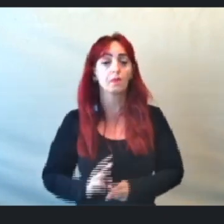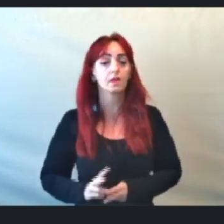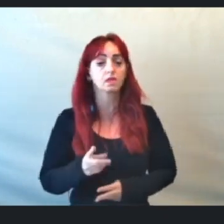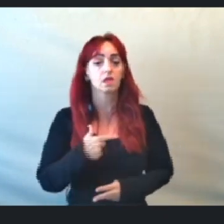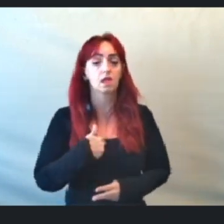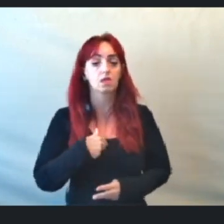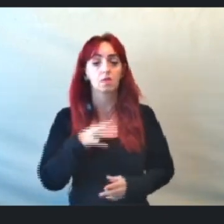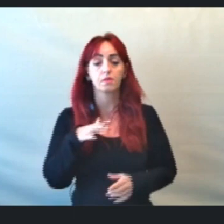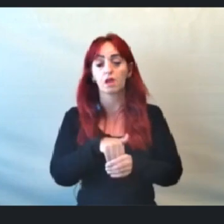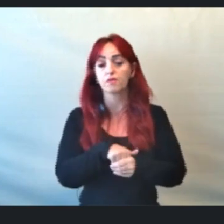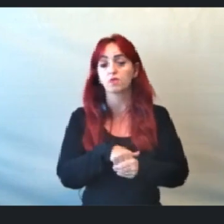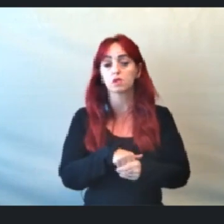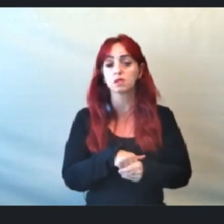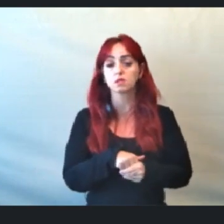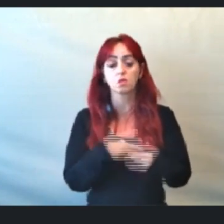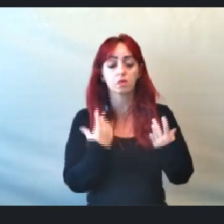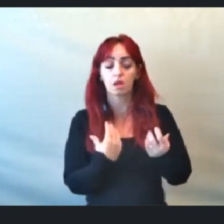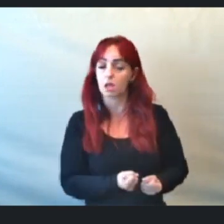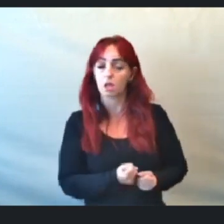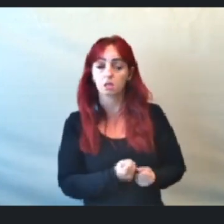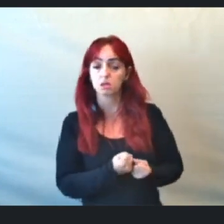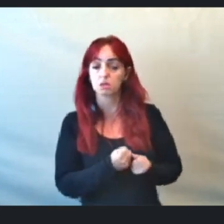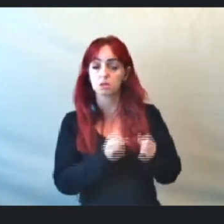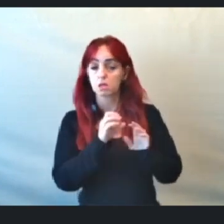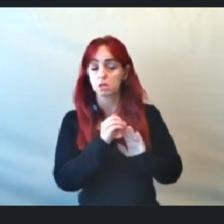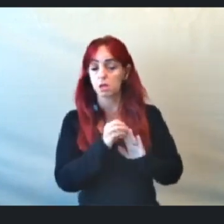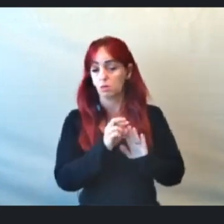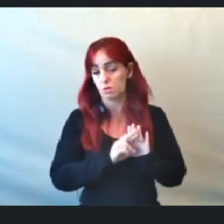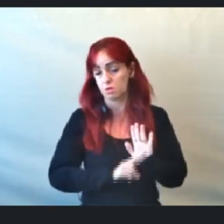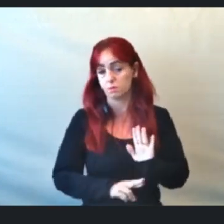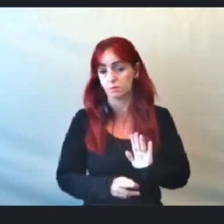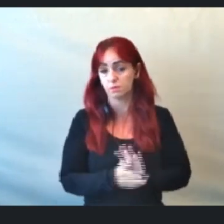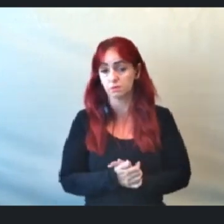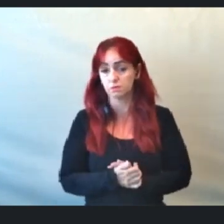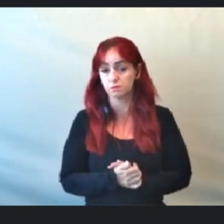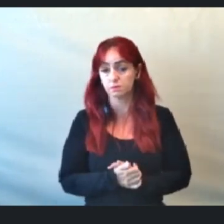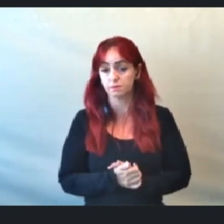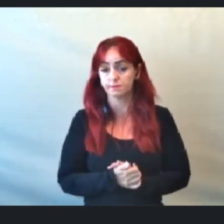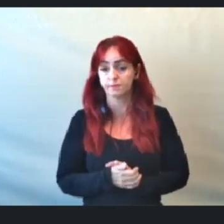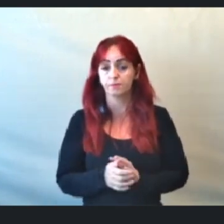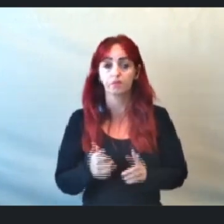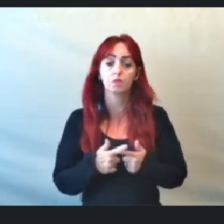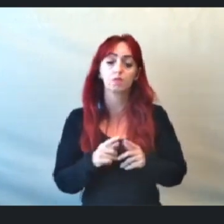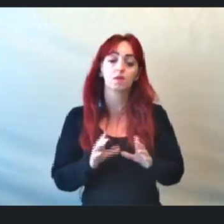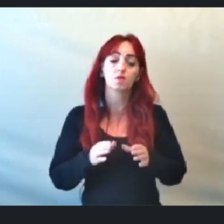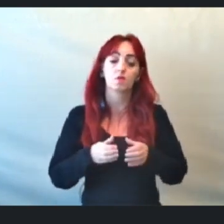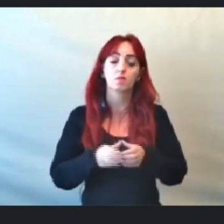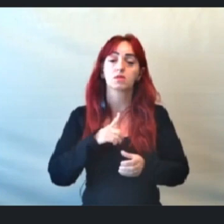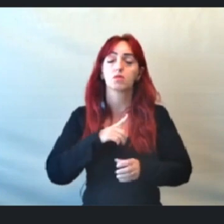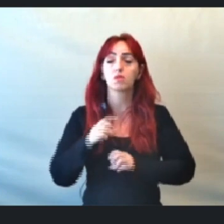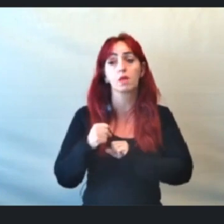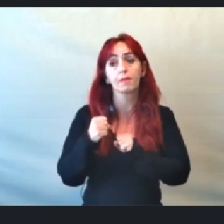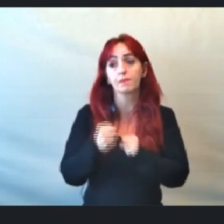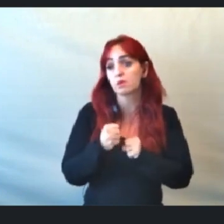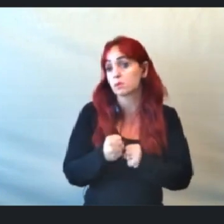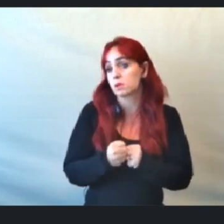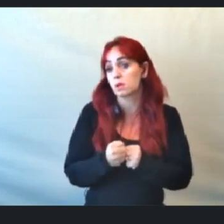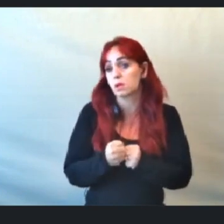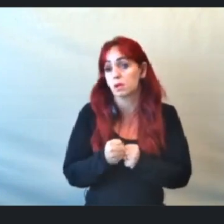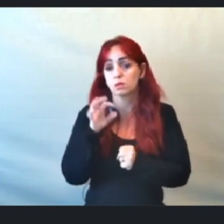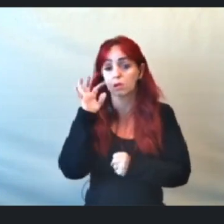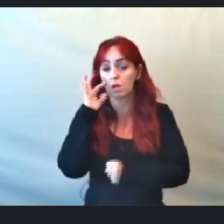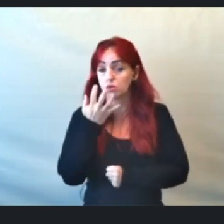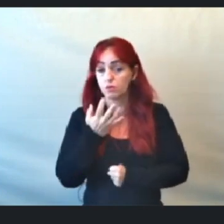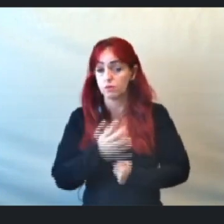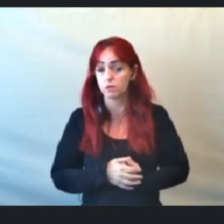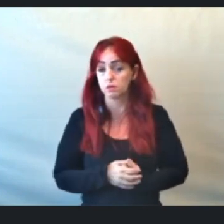do requerimento, porque a comissão ela tem poder de decidir. Perfeito. Se a gente aprova ou não aprova. Embora nós